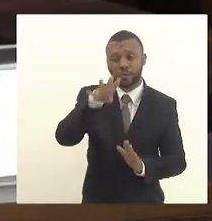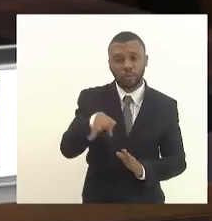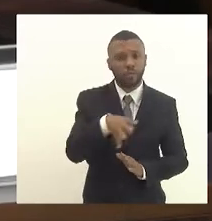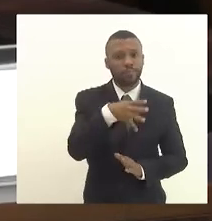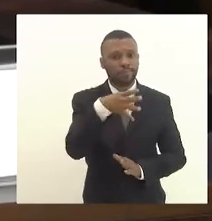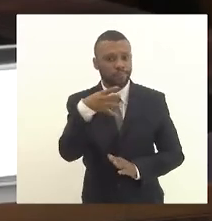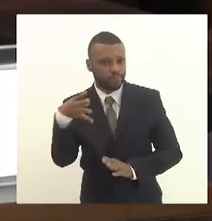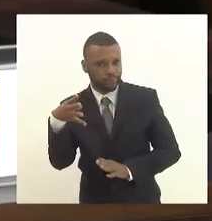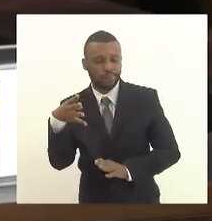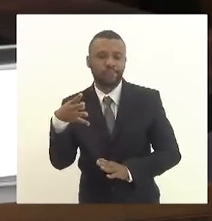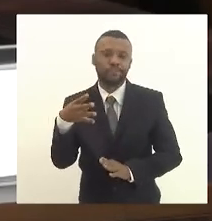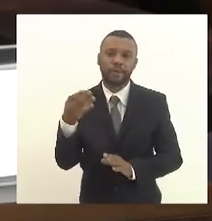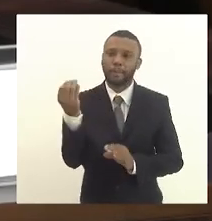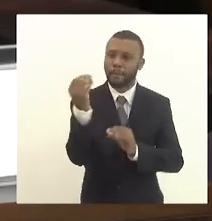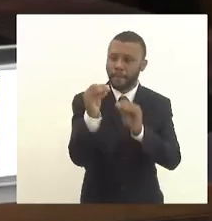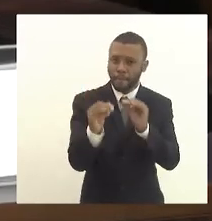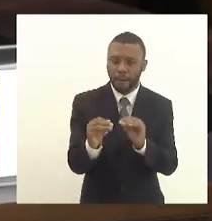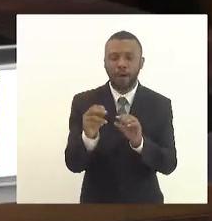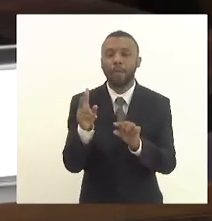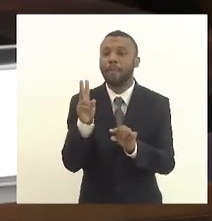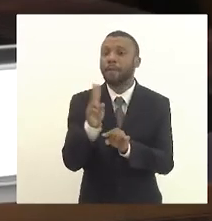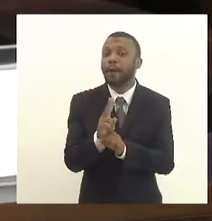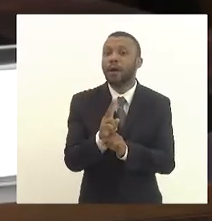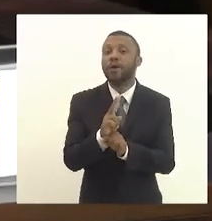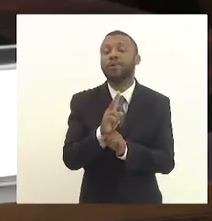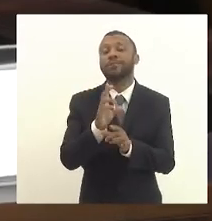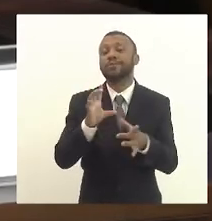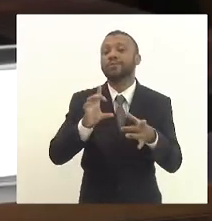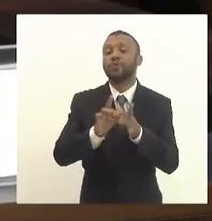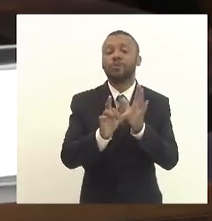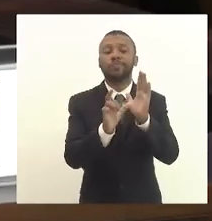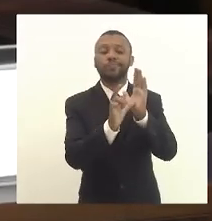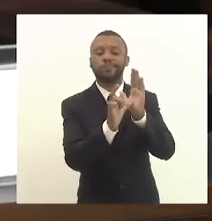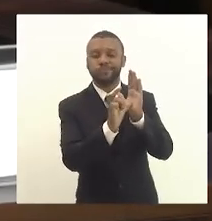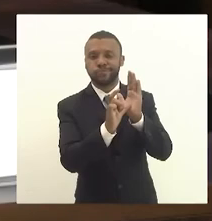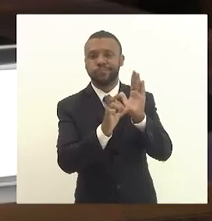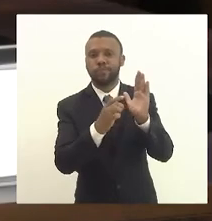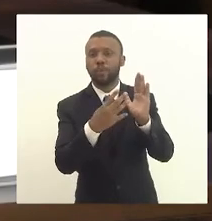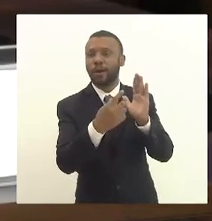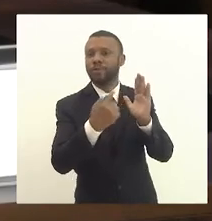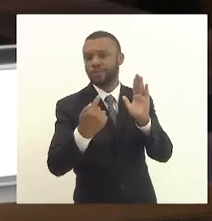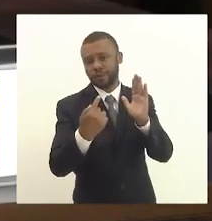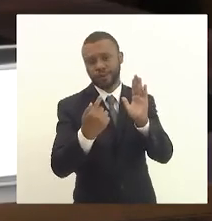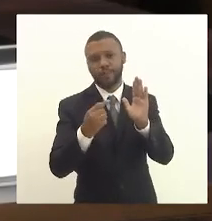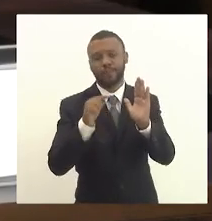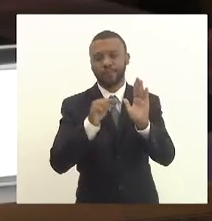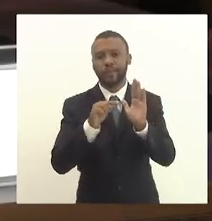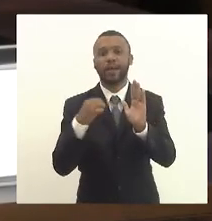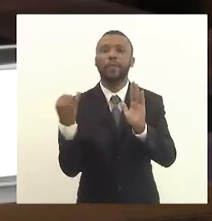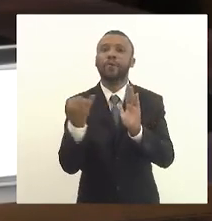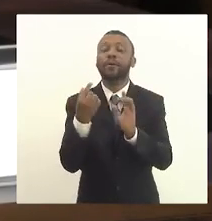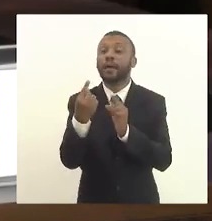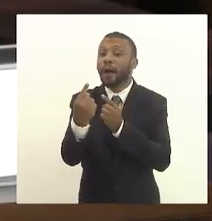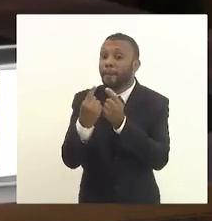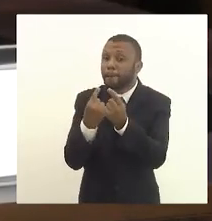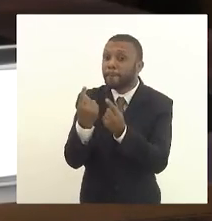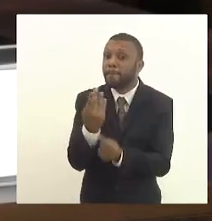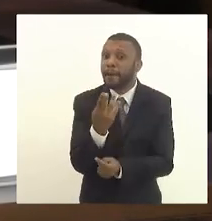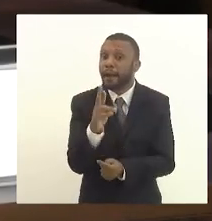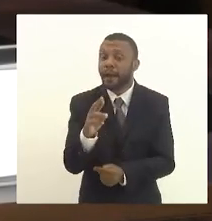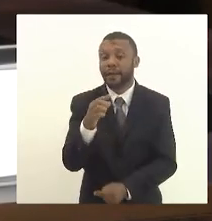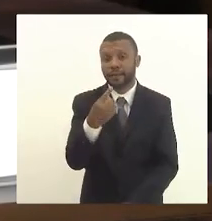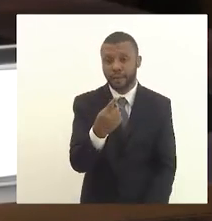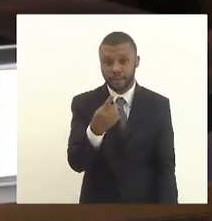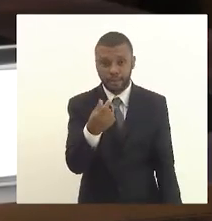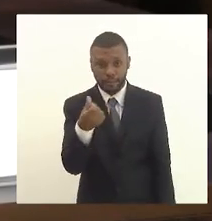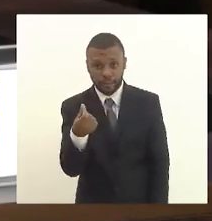da cobertura de 4G. Duas coberturas também importantes para o Estado são as BRs 116 e